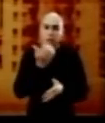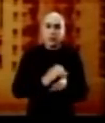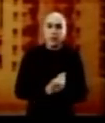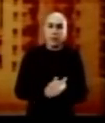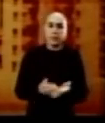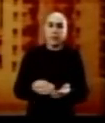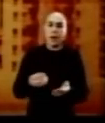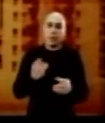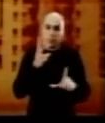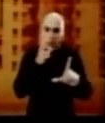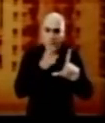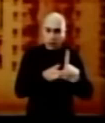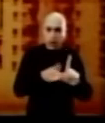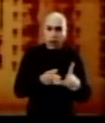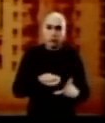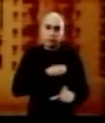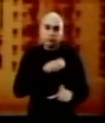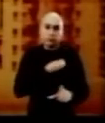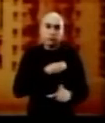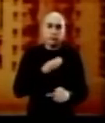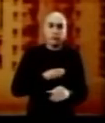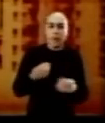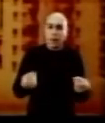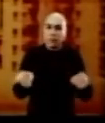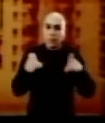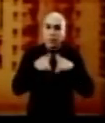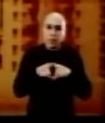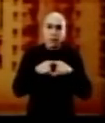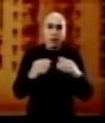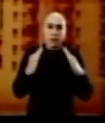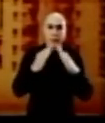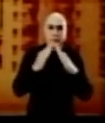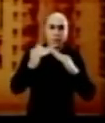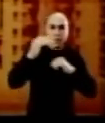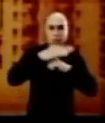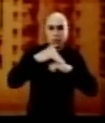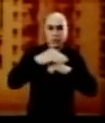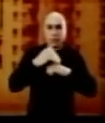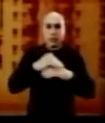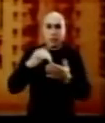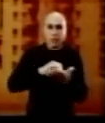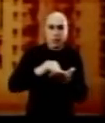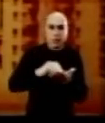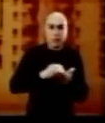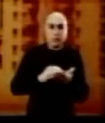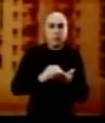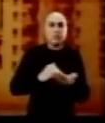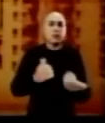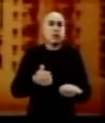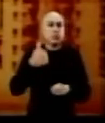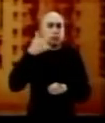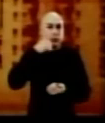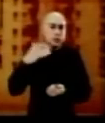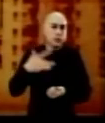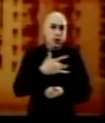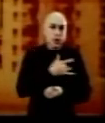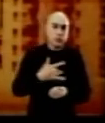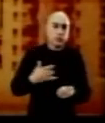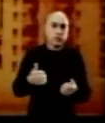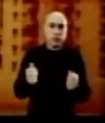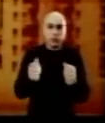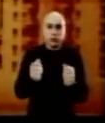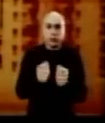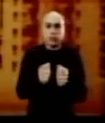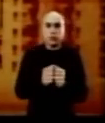que participa da live por meio de uma parceria da Secretaria de Comunicação e Secretaria de Saúde com o Lar de